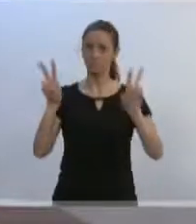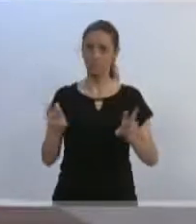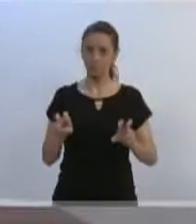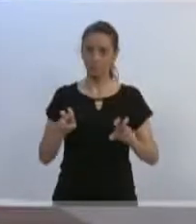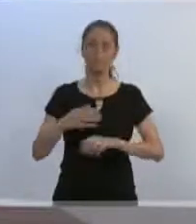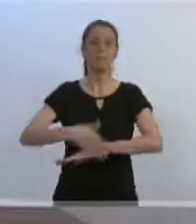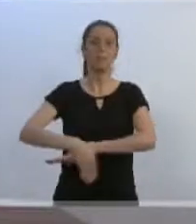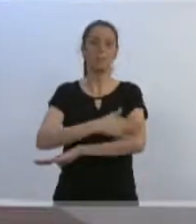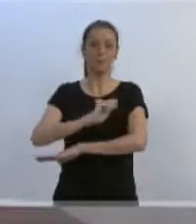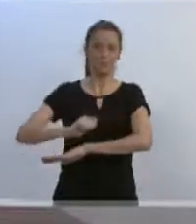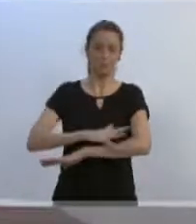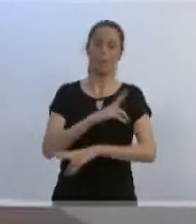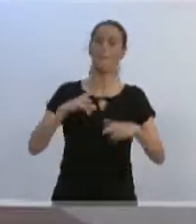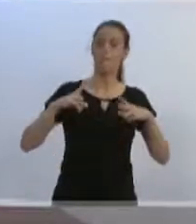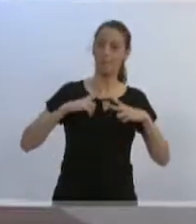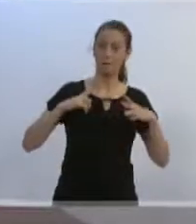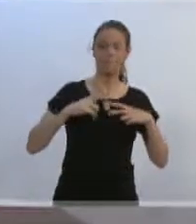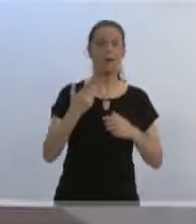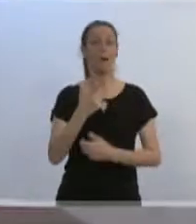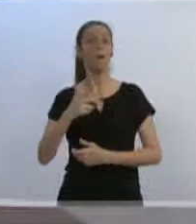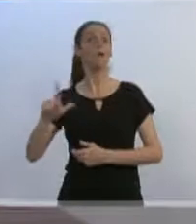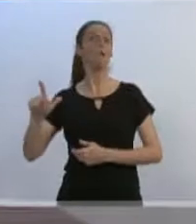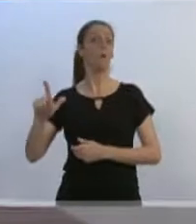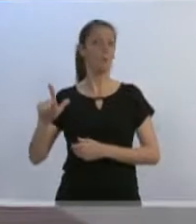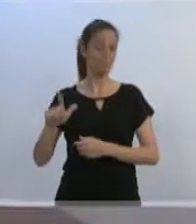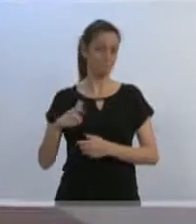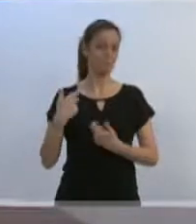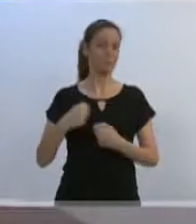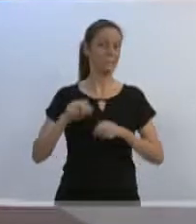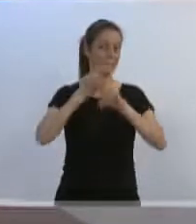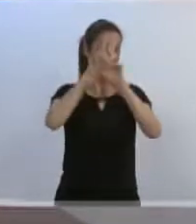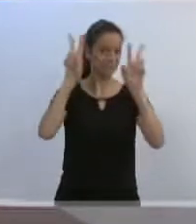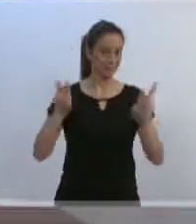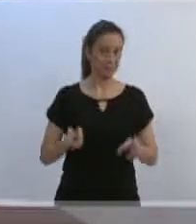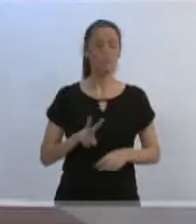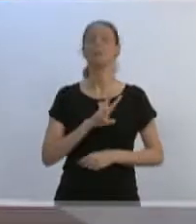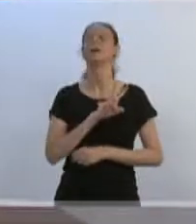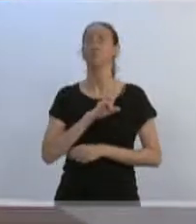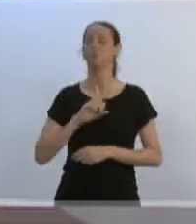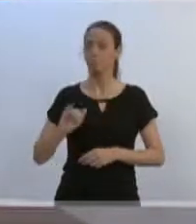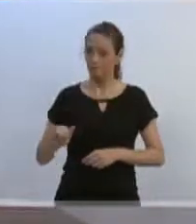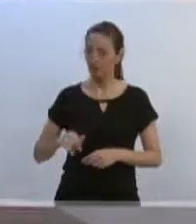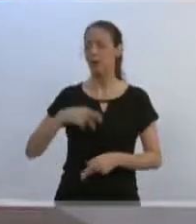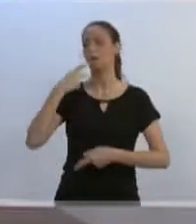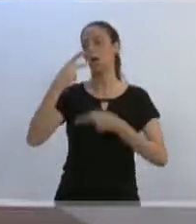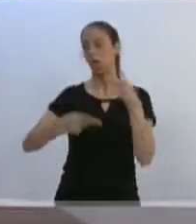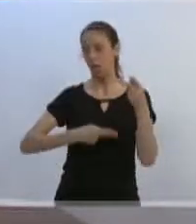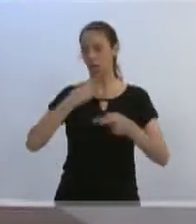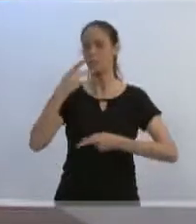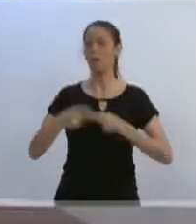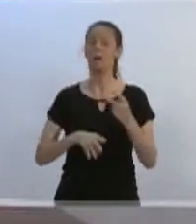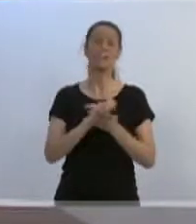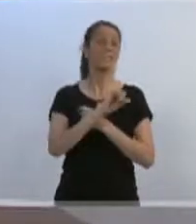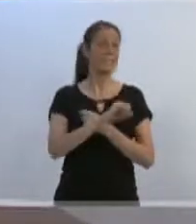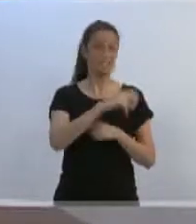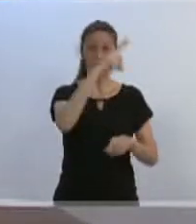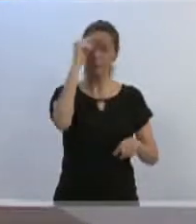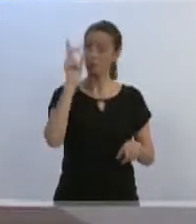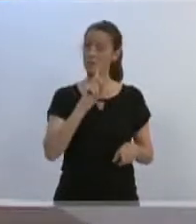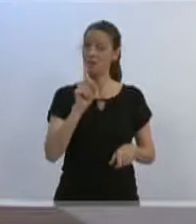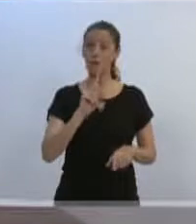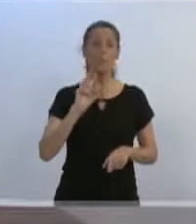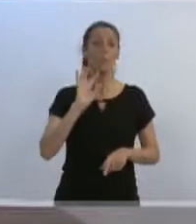pavimentação particular é outro motivo de assunto que vai dar muita falta se não for tomada uma decisão rapidamente quando saí